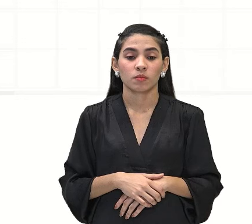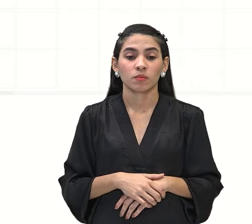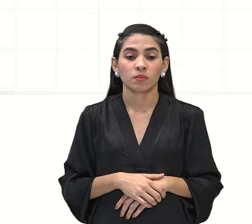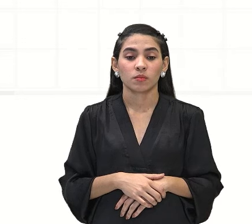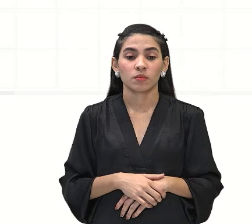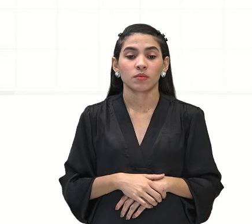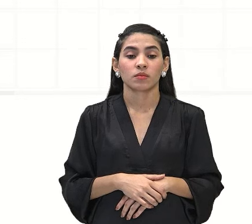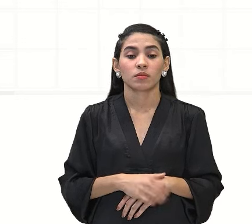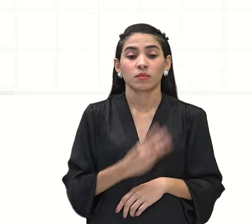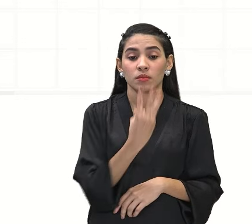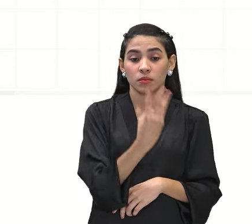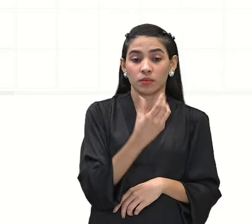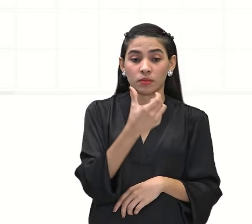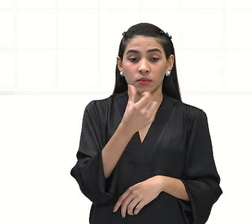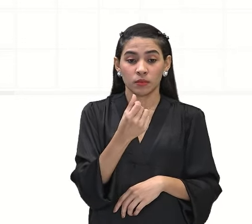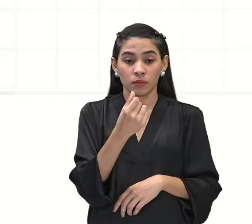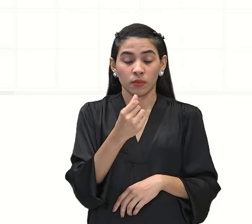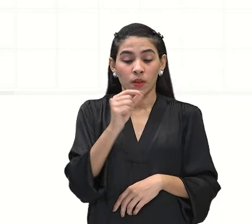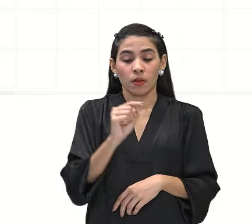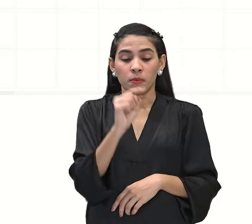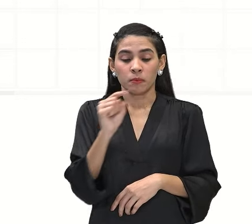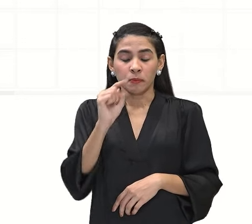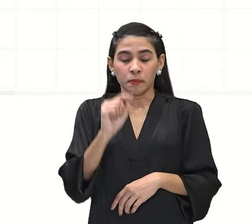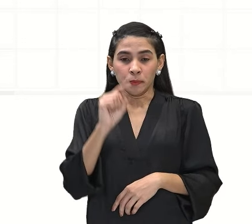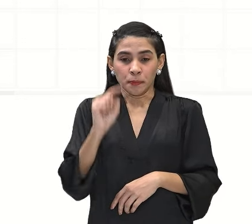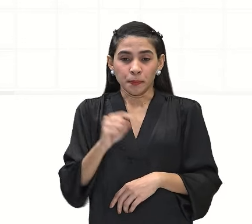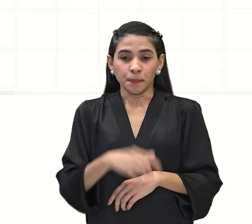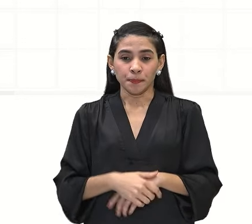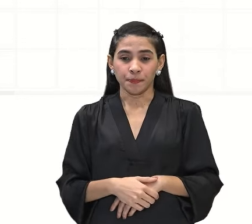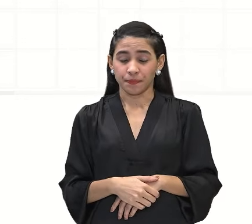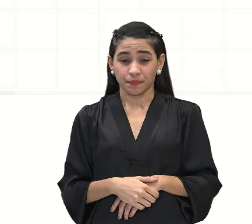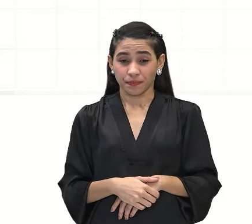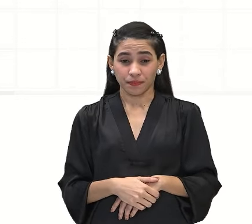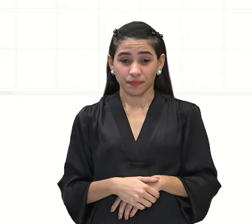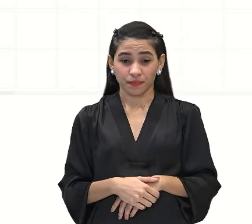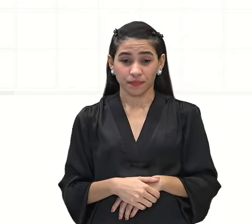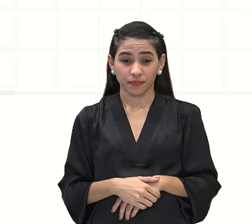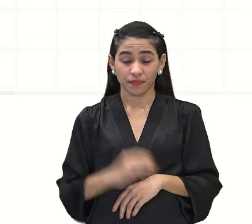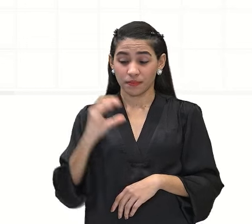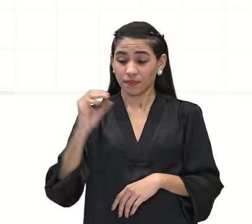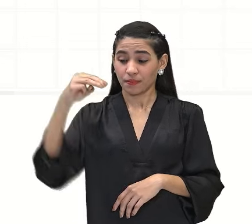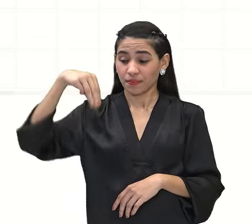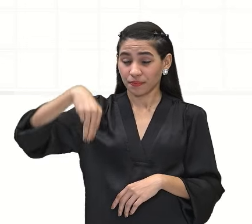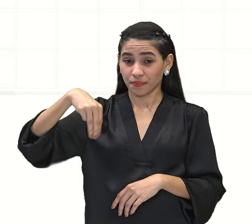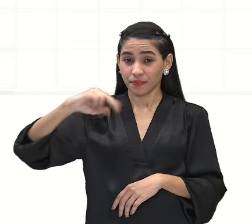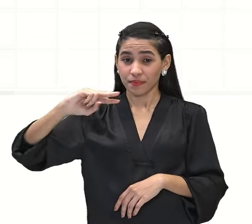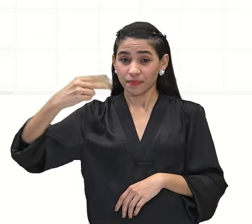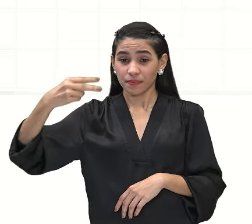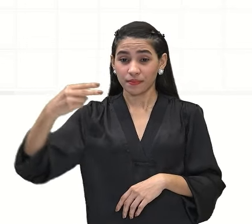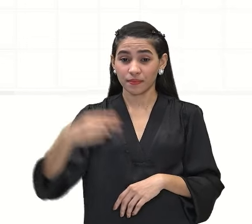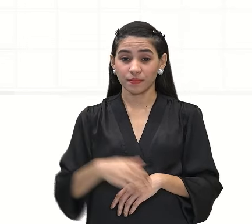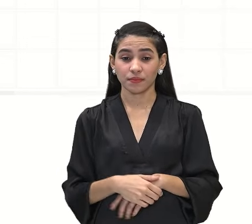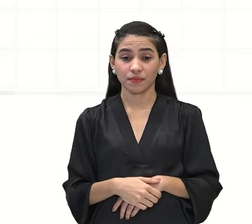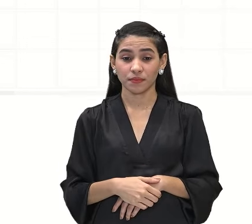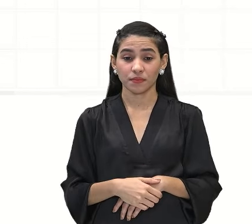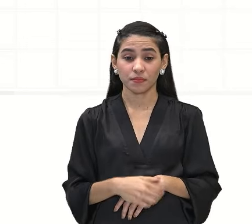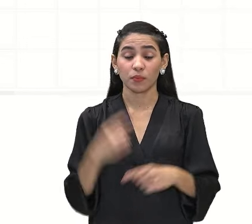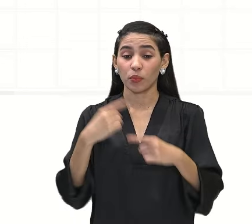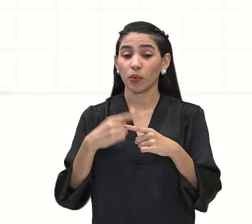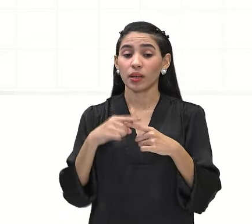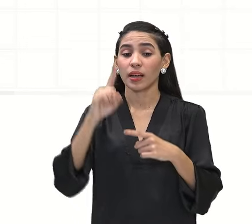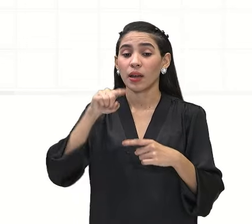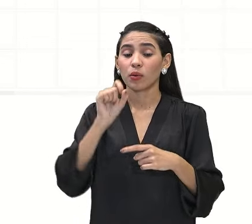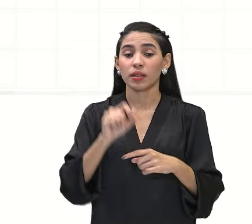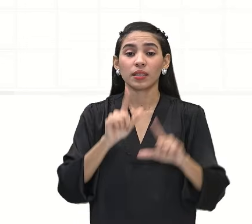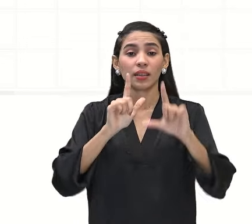Então 36 pi cm quadrado por se tratar de